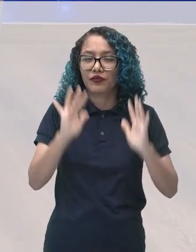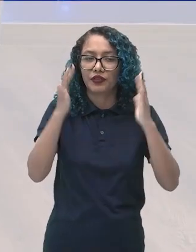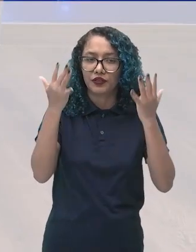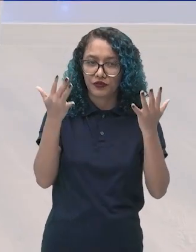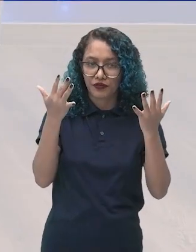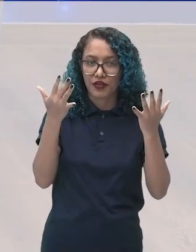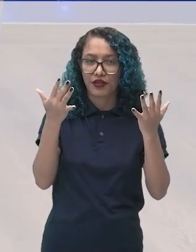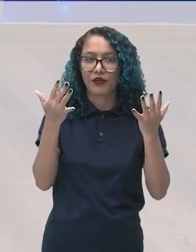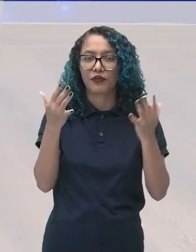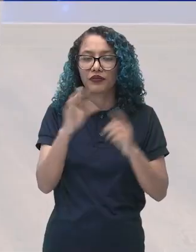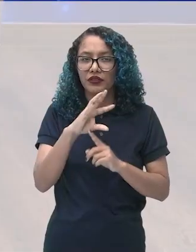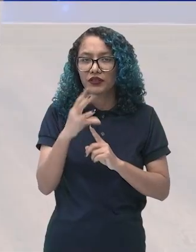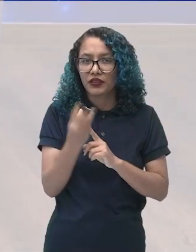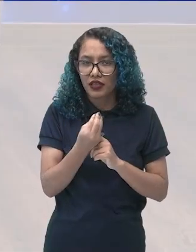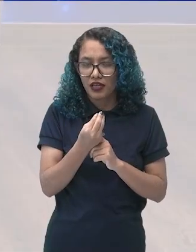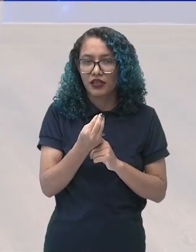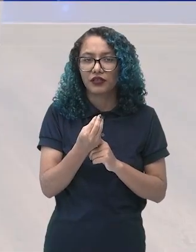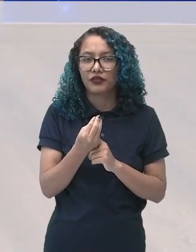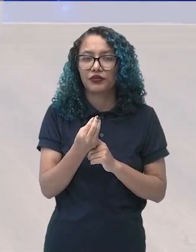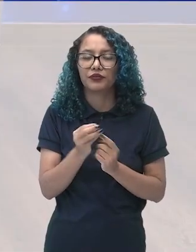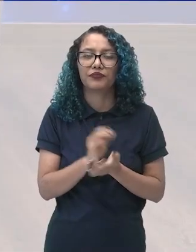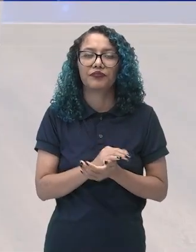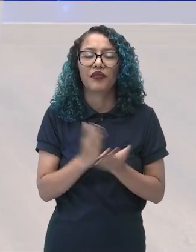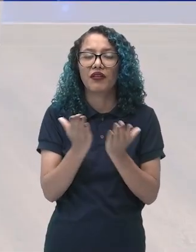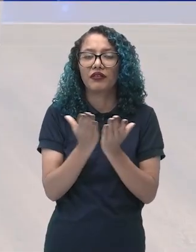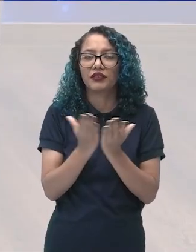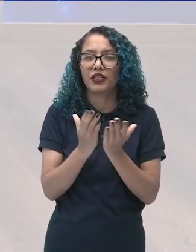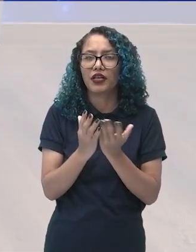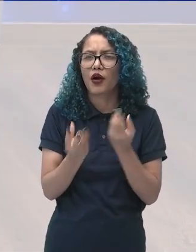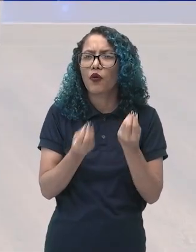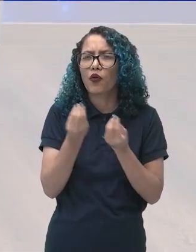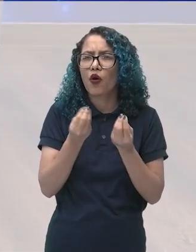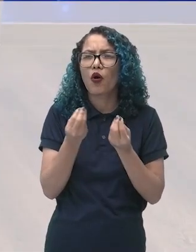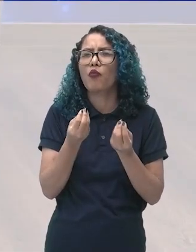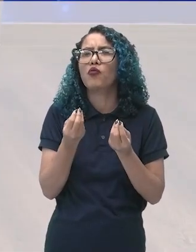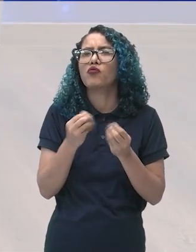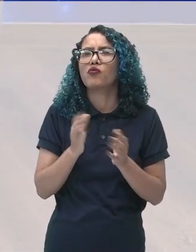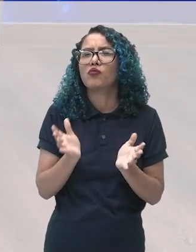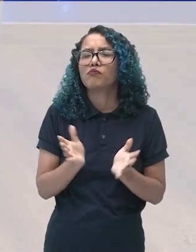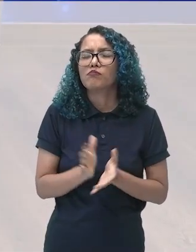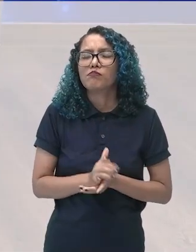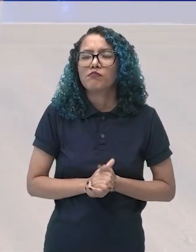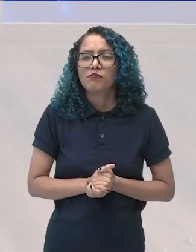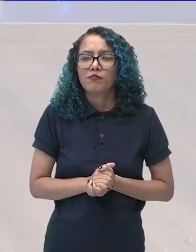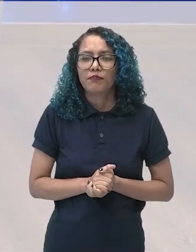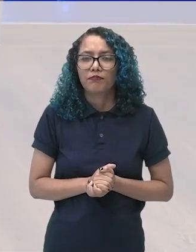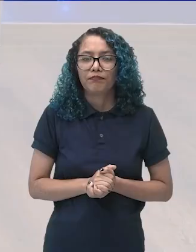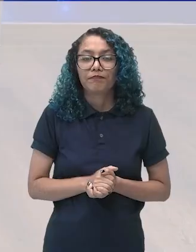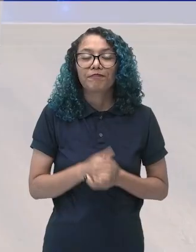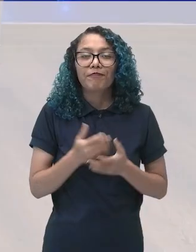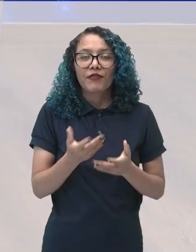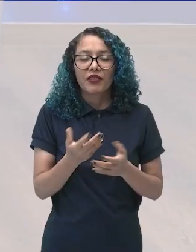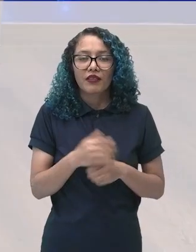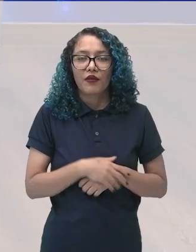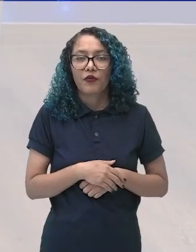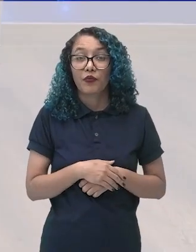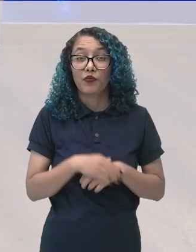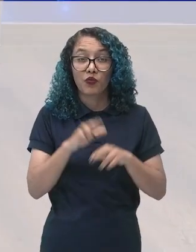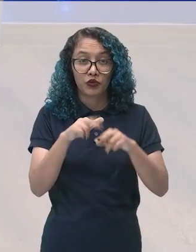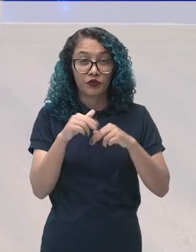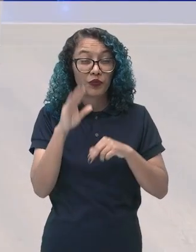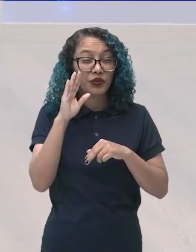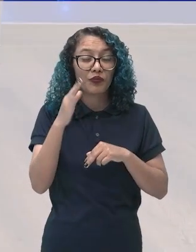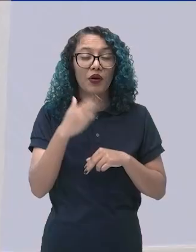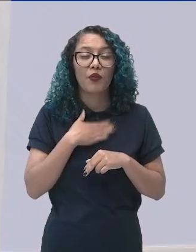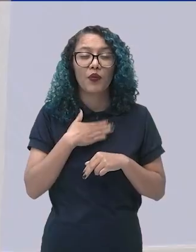Ou melhor, de artes gospel? Como foi que aconteceu essa motivação? Então, a minha maior motivação foi por